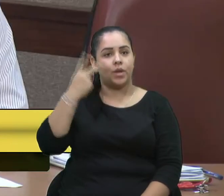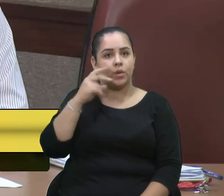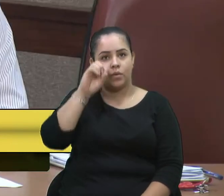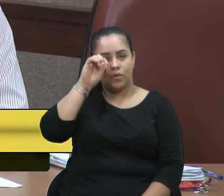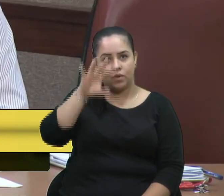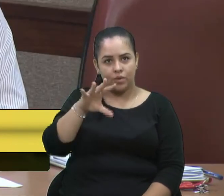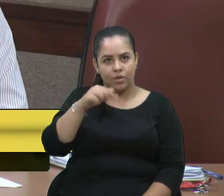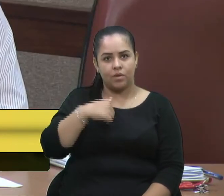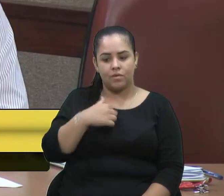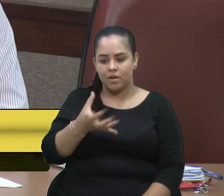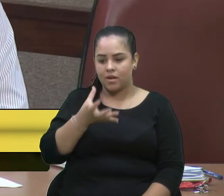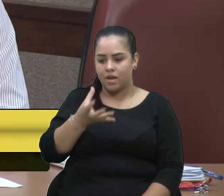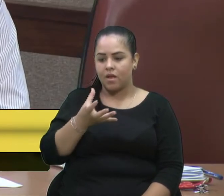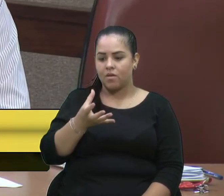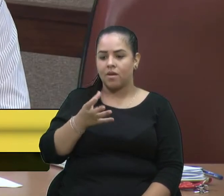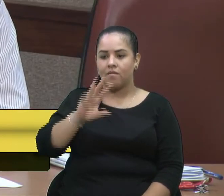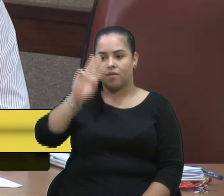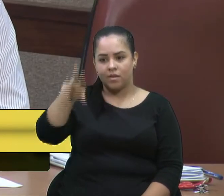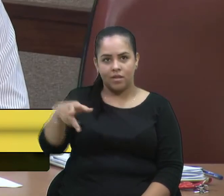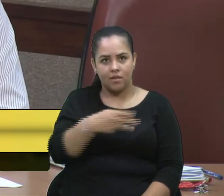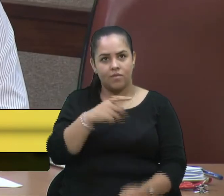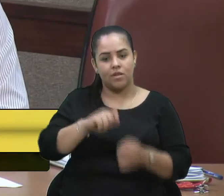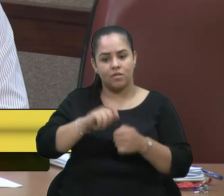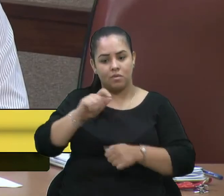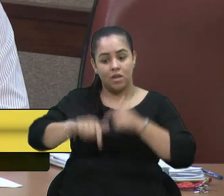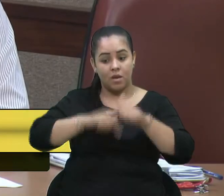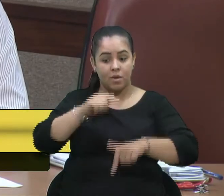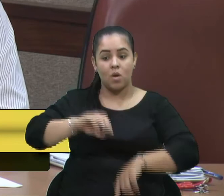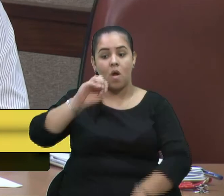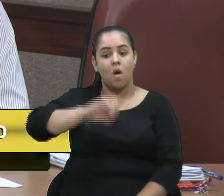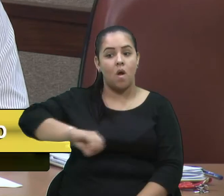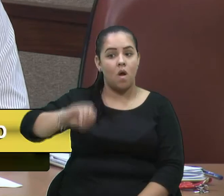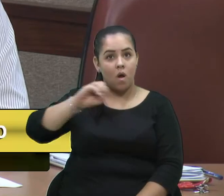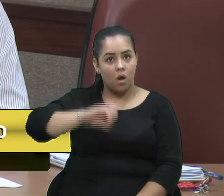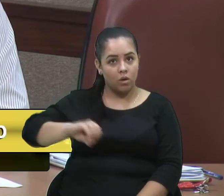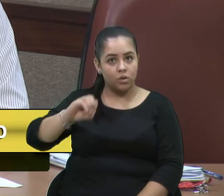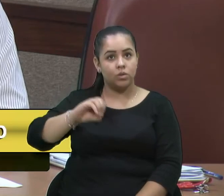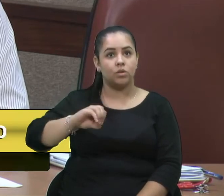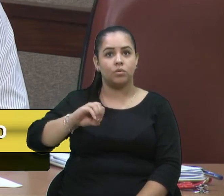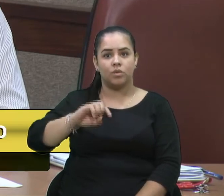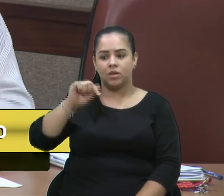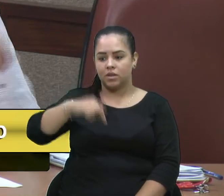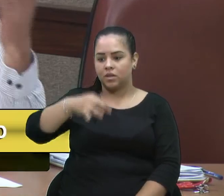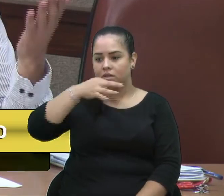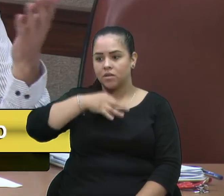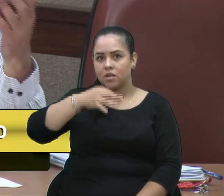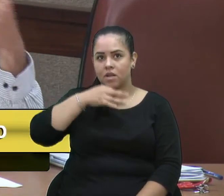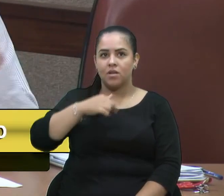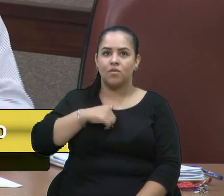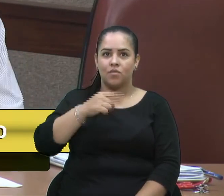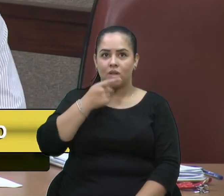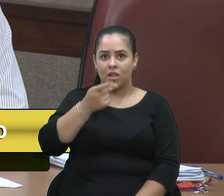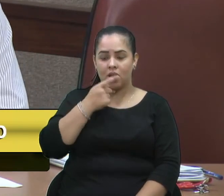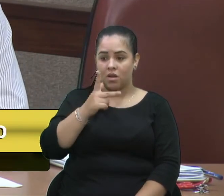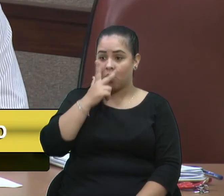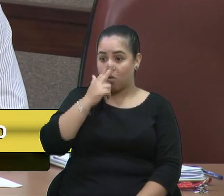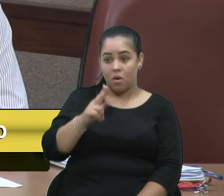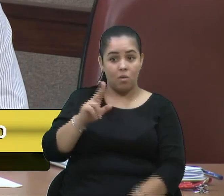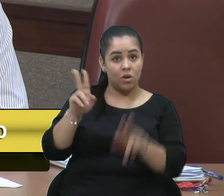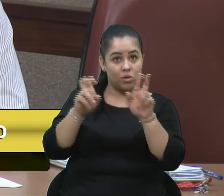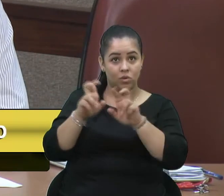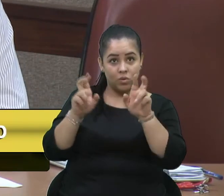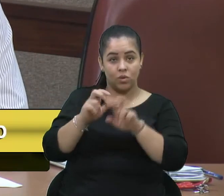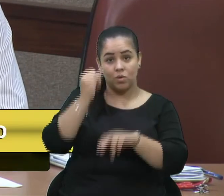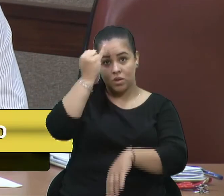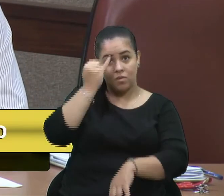que a Visat exerça um serviço de excelência na cidade, que seja reconhecida por isso, Eu ia trazer exatamente o mesmo assunto que o D'Ambrosio trouxe